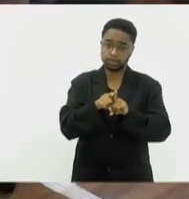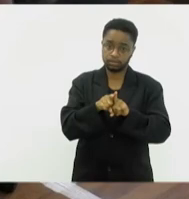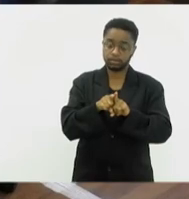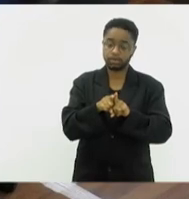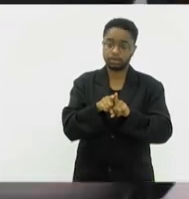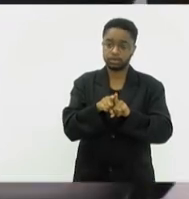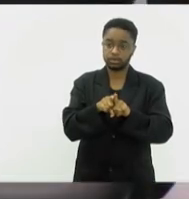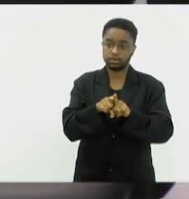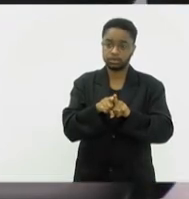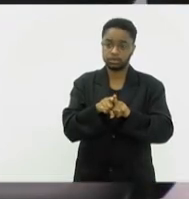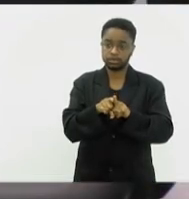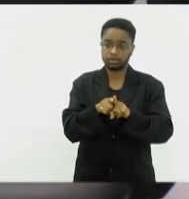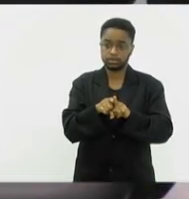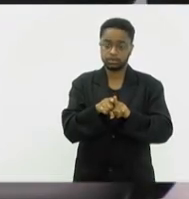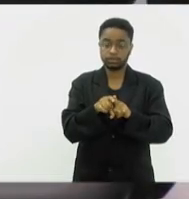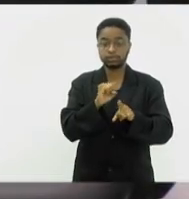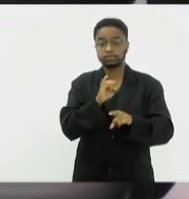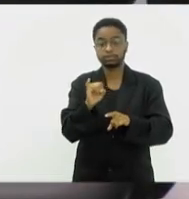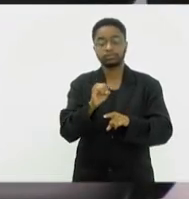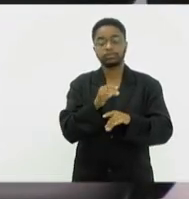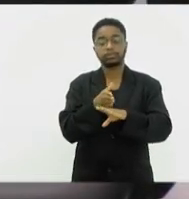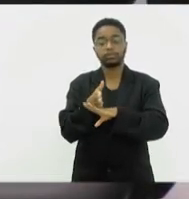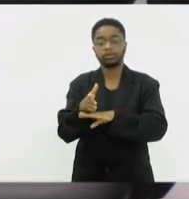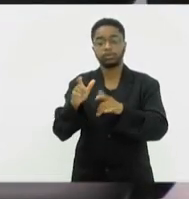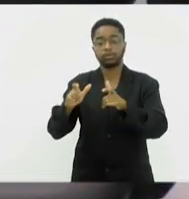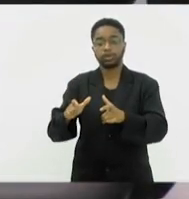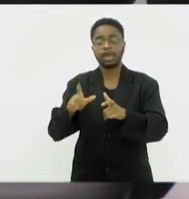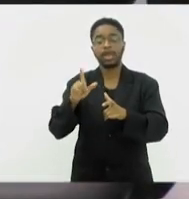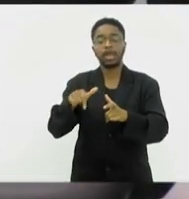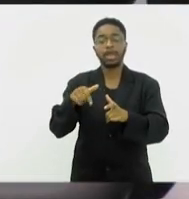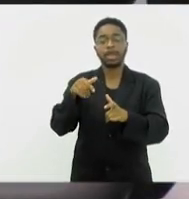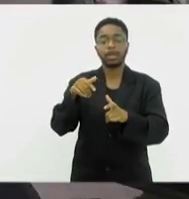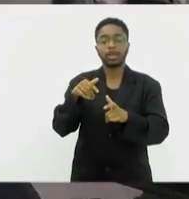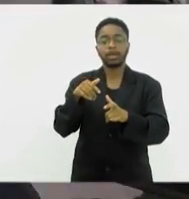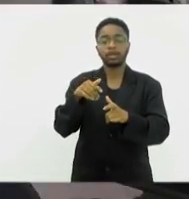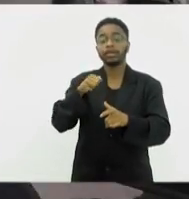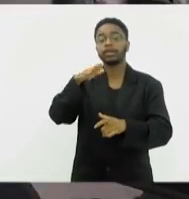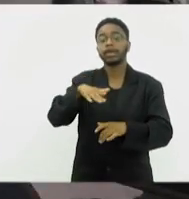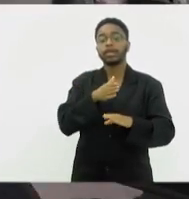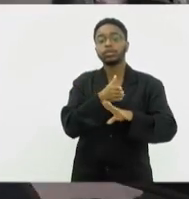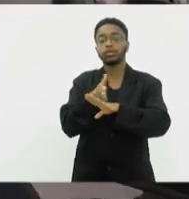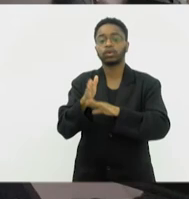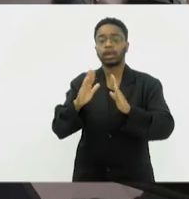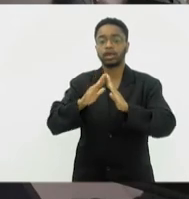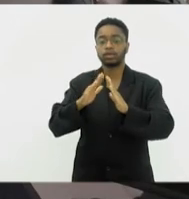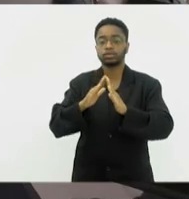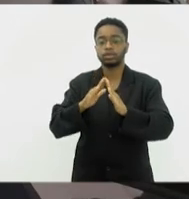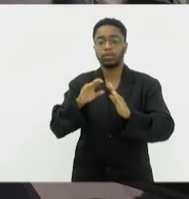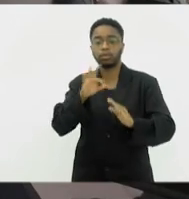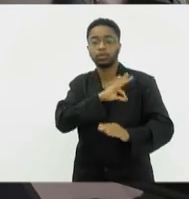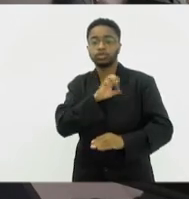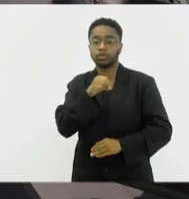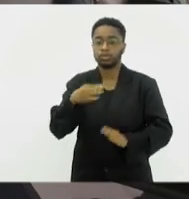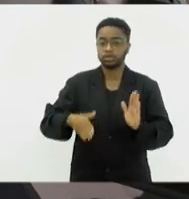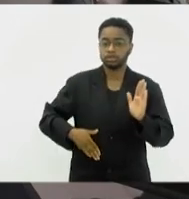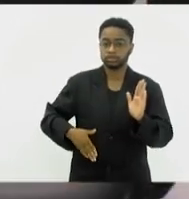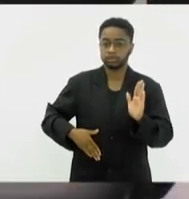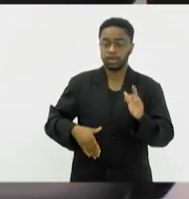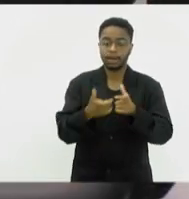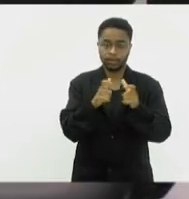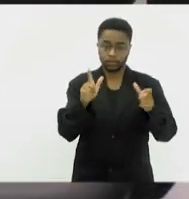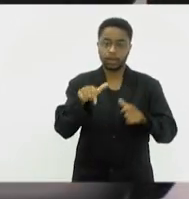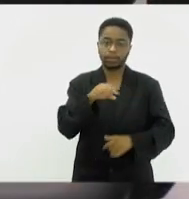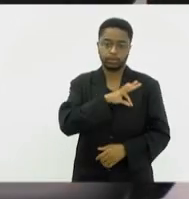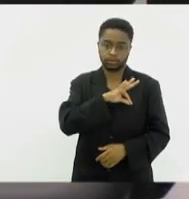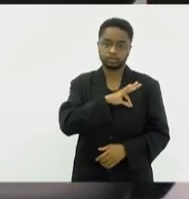invasão de domicílio, dos casos que o senhor já teve experiência, foram invasão de domicílio por parte de quem? Da polícia ou dos traficantes? Já teve a maioria por parte da polícia.